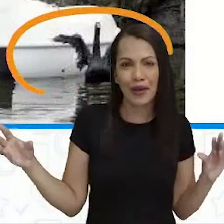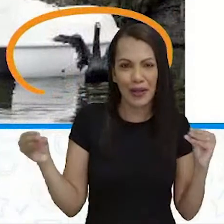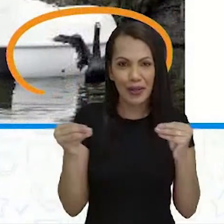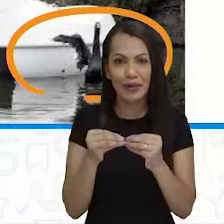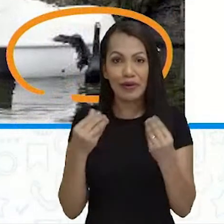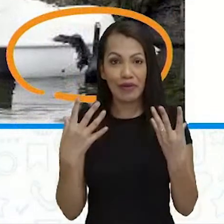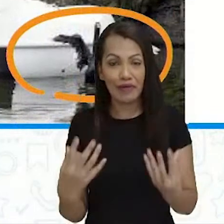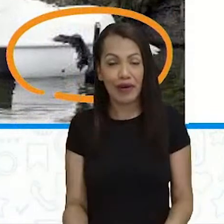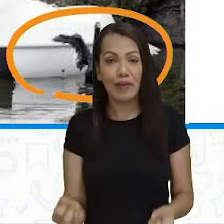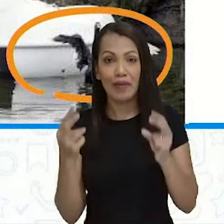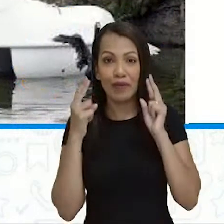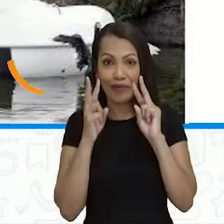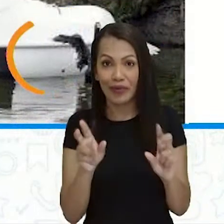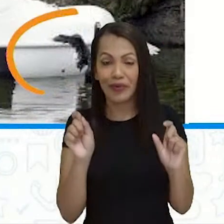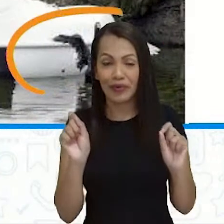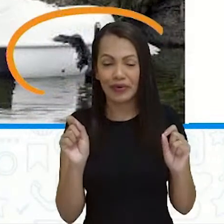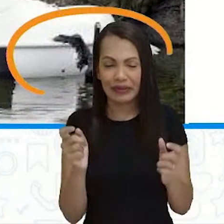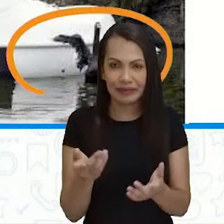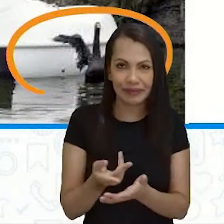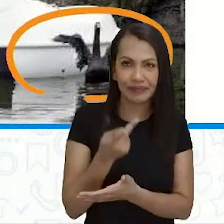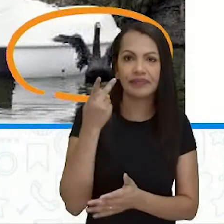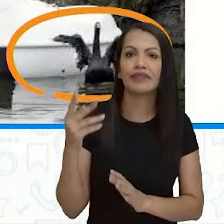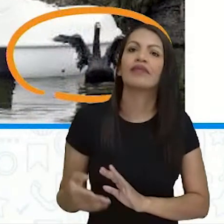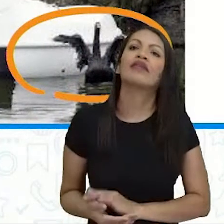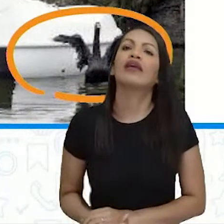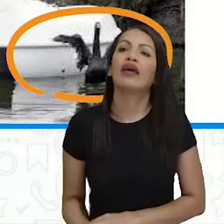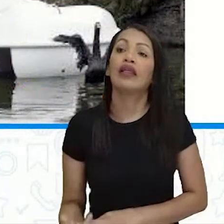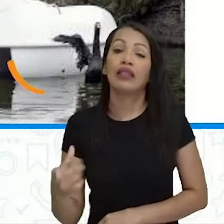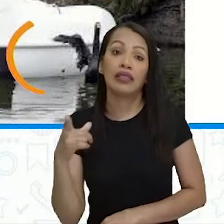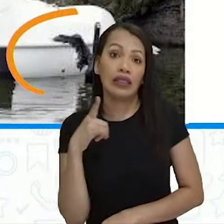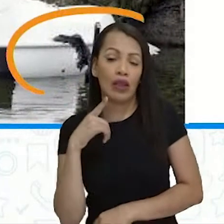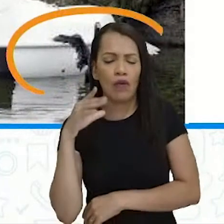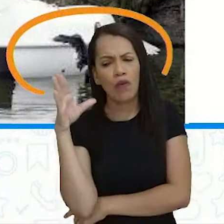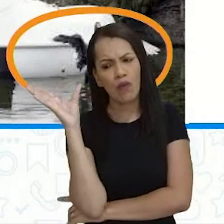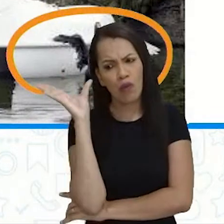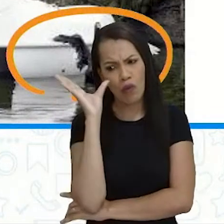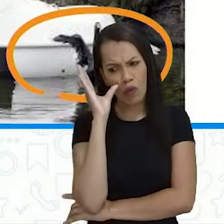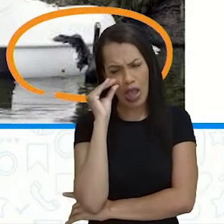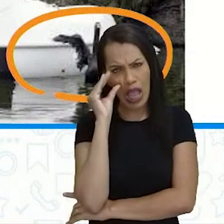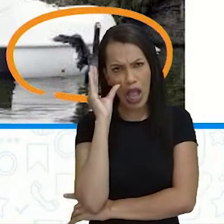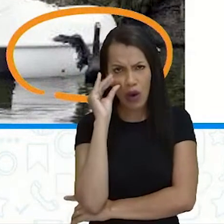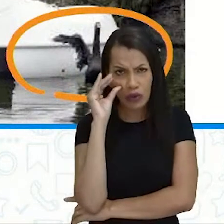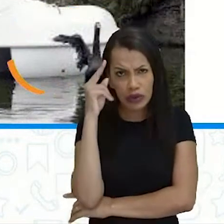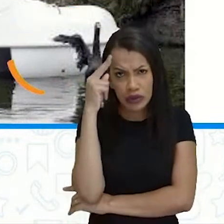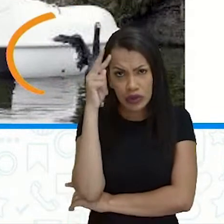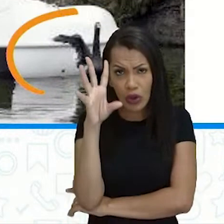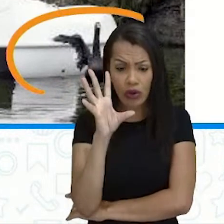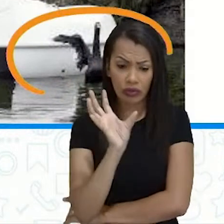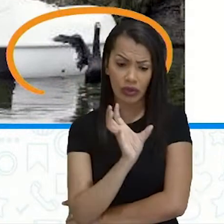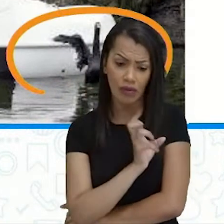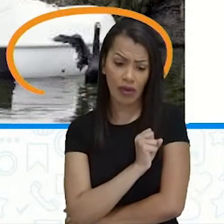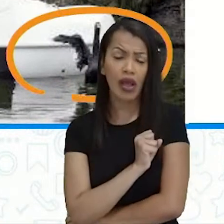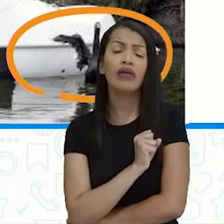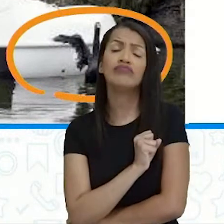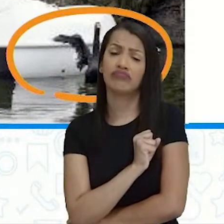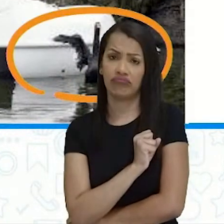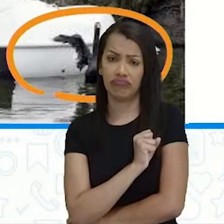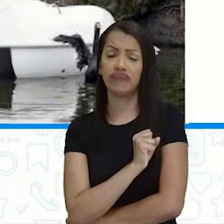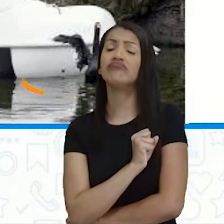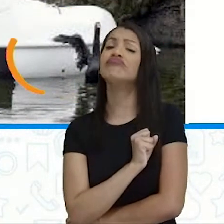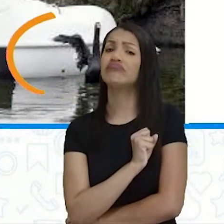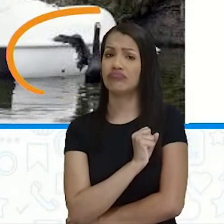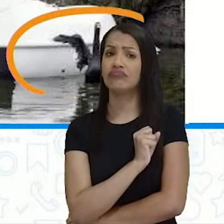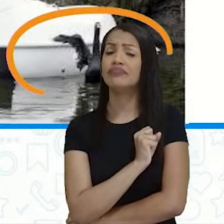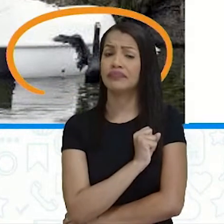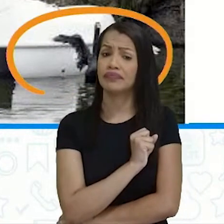foi que aconteceu. Uma curiosa história de amor terminou recentemente no zoológico de Münster, na